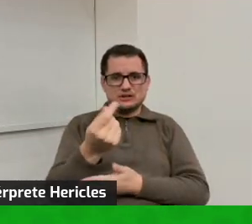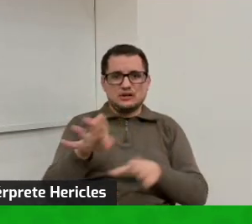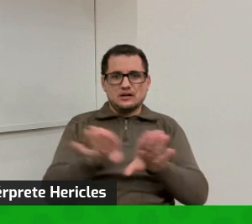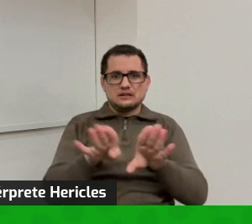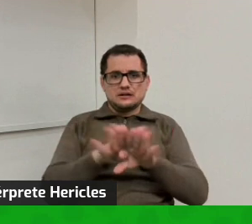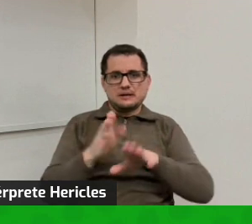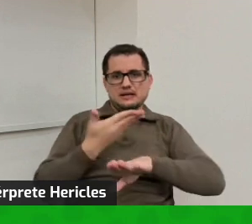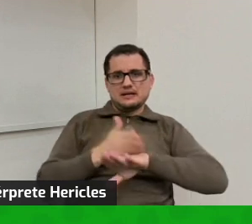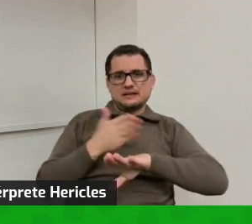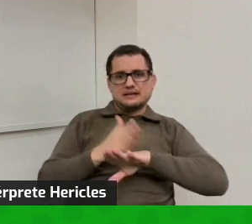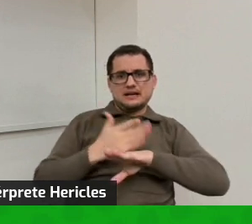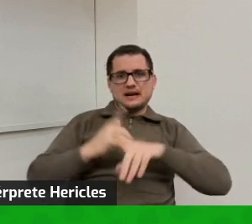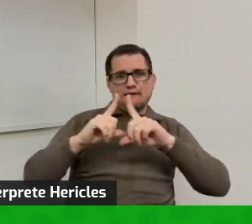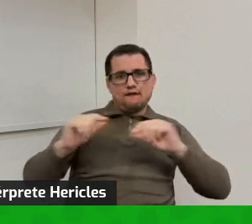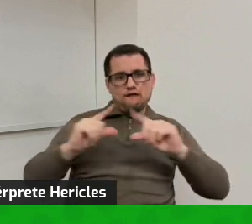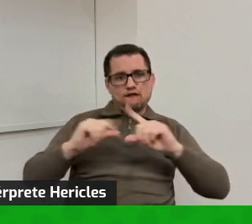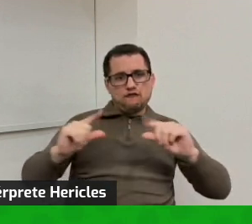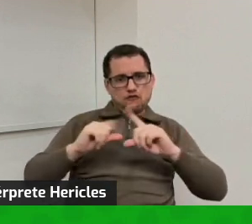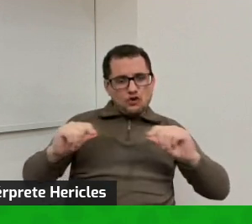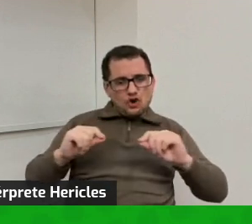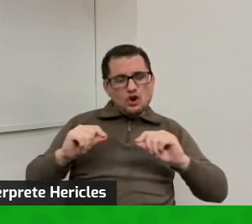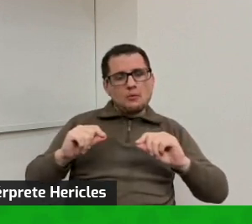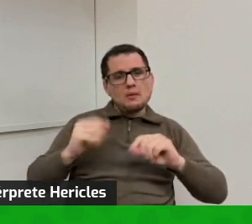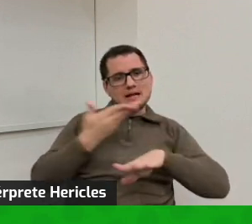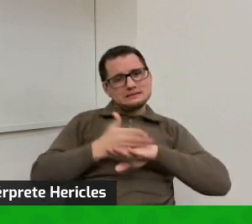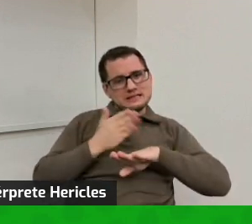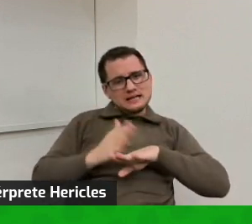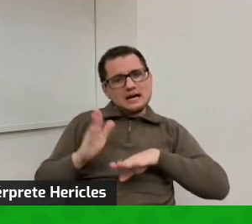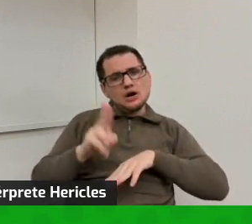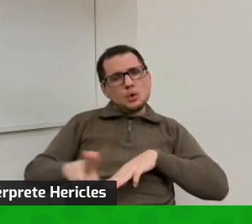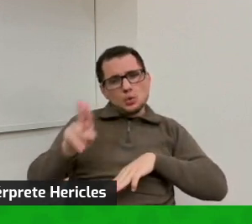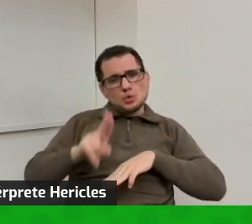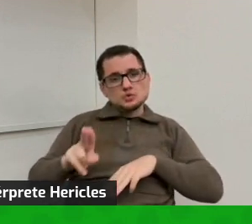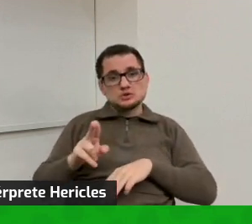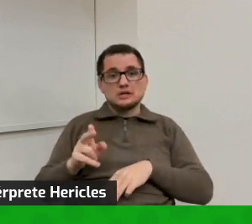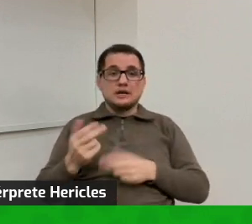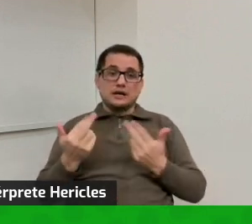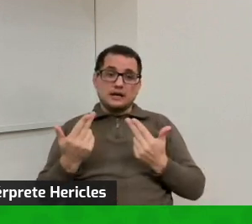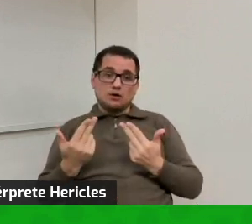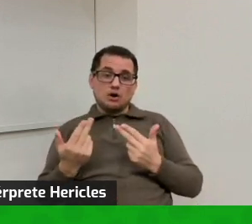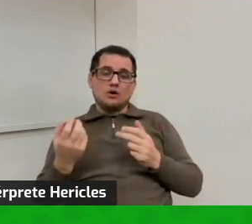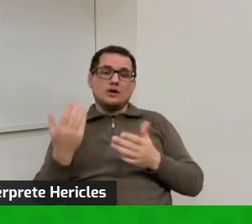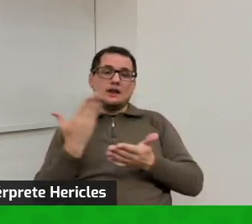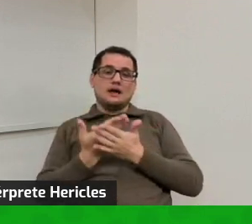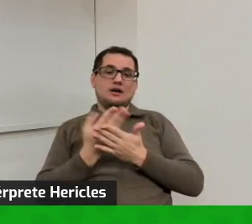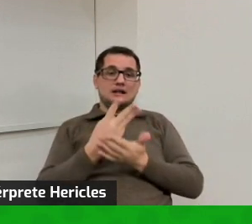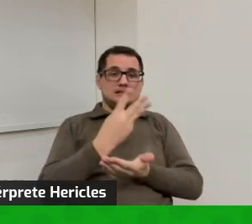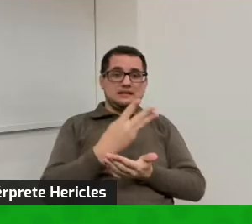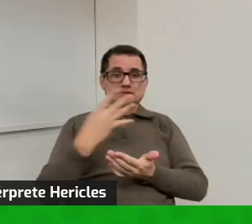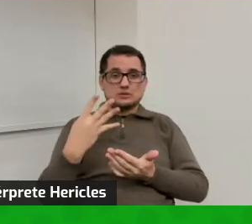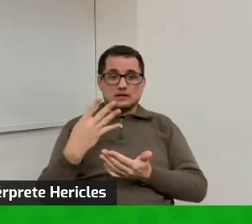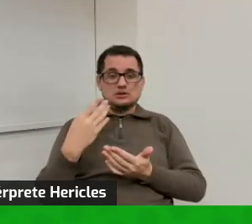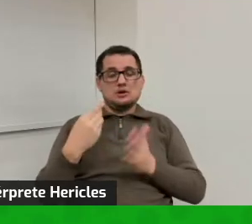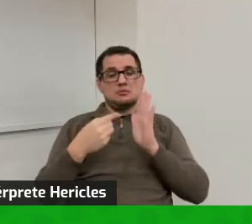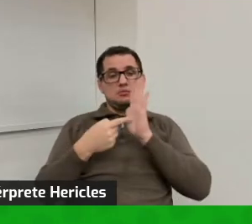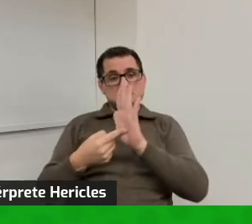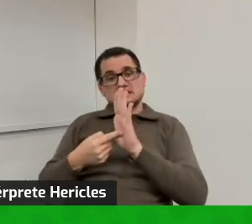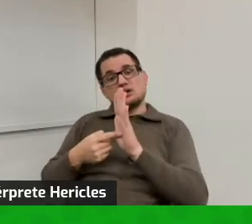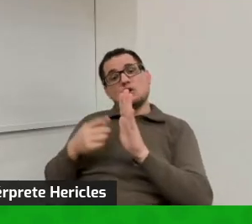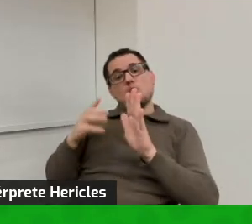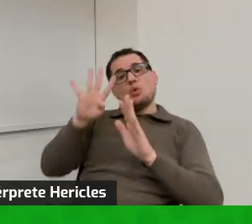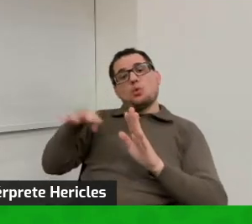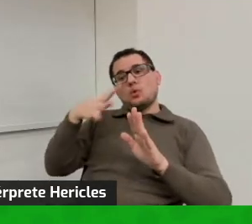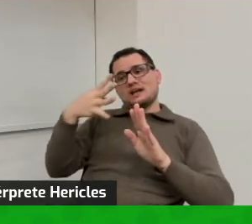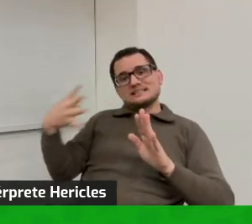as aplicações e tudo mais. E a mesma mensagem que eu deixei ali na aula 3, na aula 4, o Excel calcula por você. Então, some,